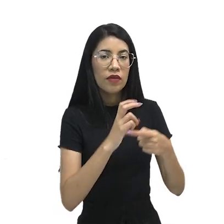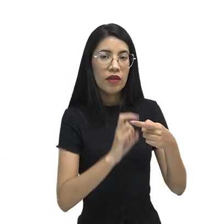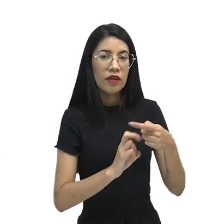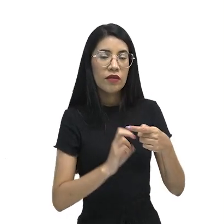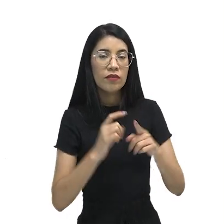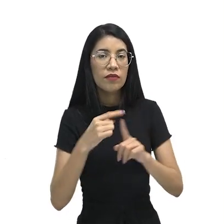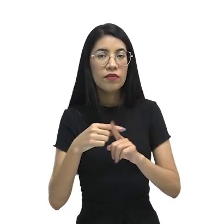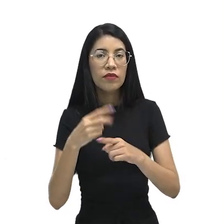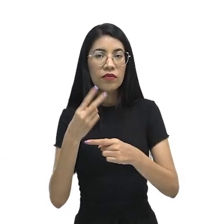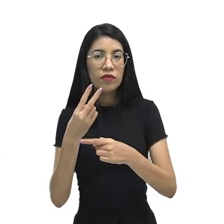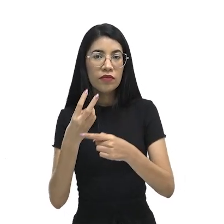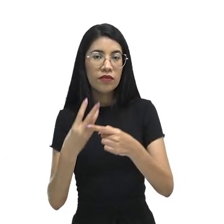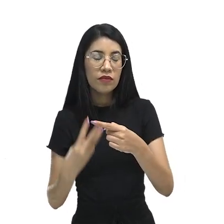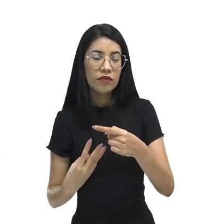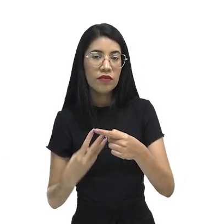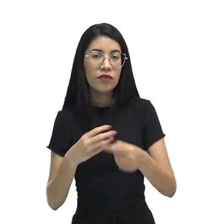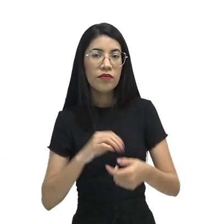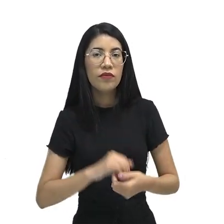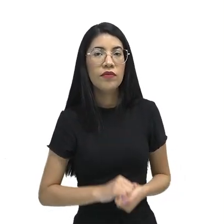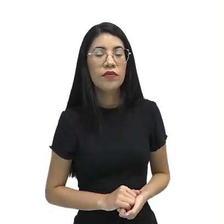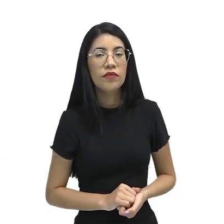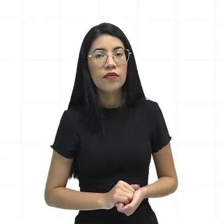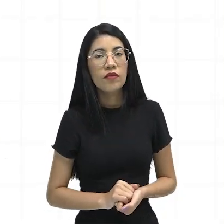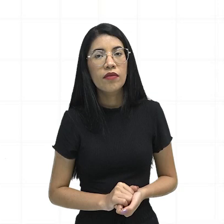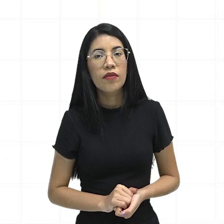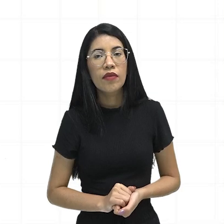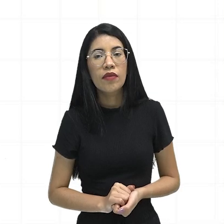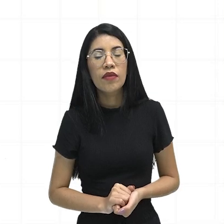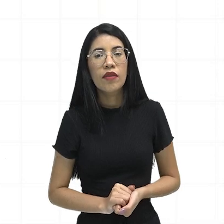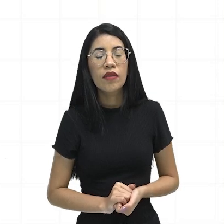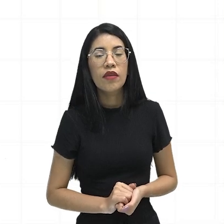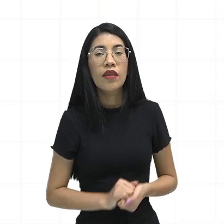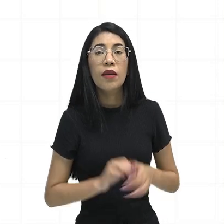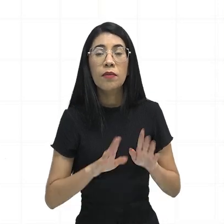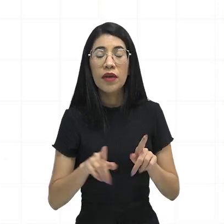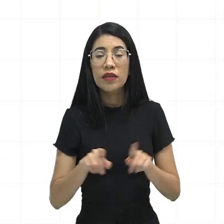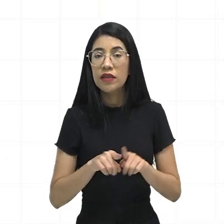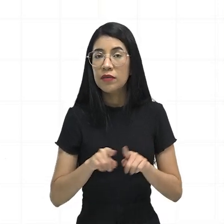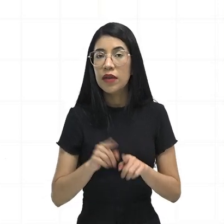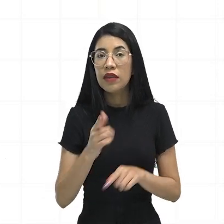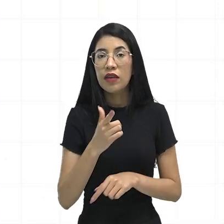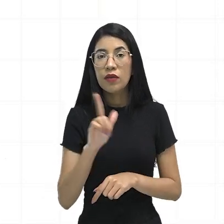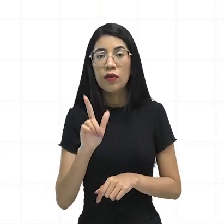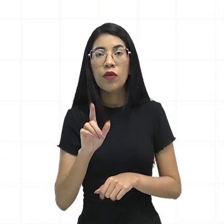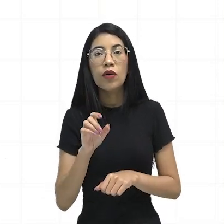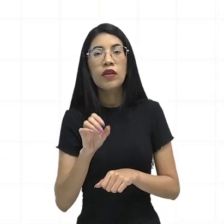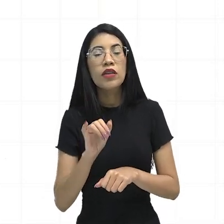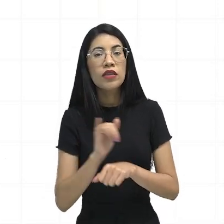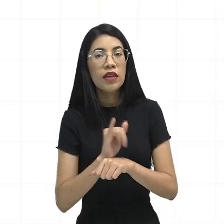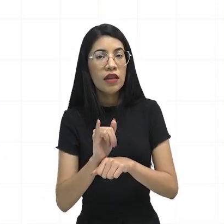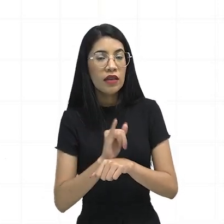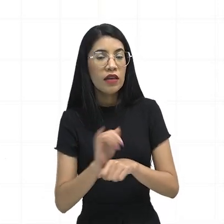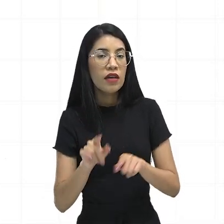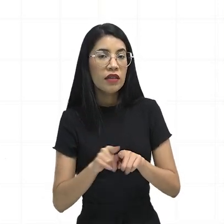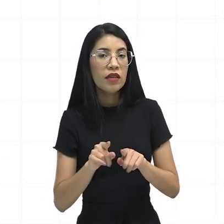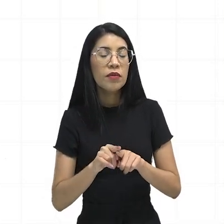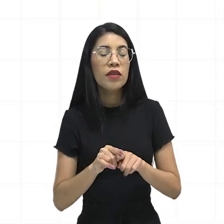mais 2/3. Agora, para esse tipo de operação, nós temos uma outra dica bem